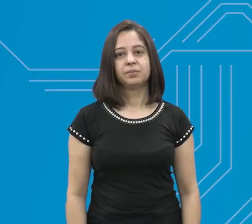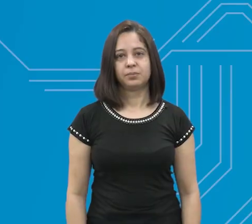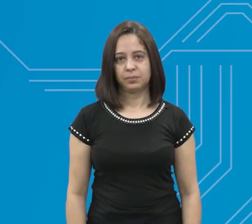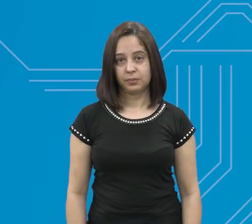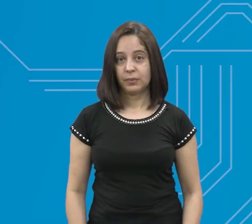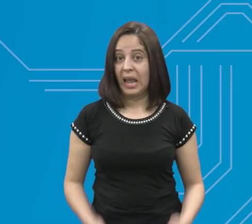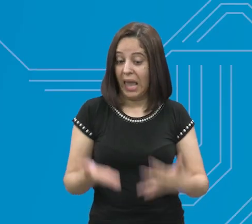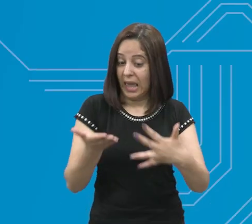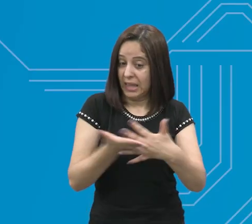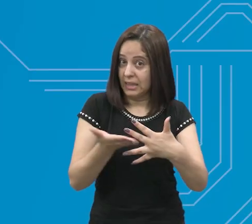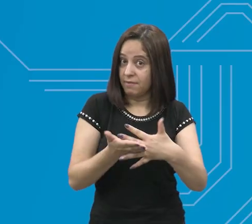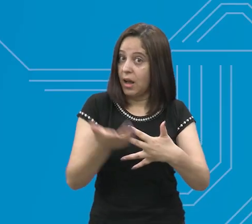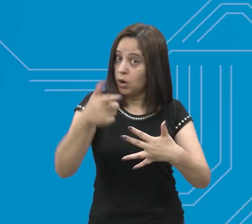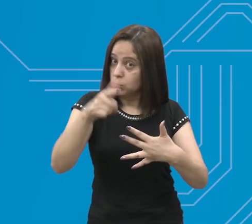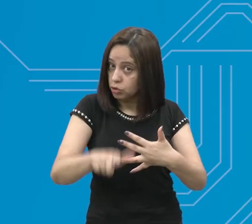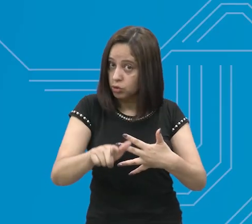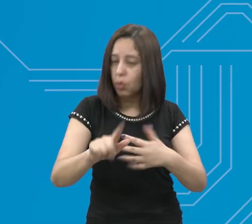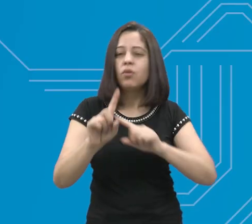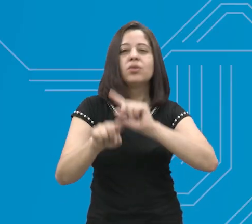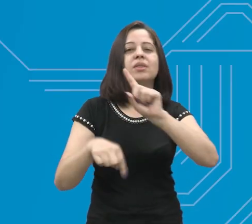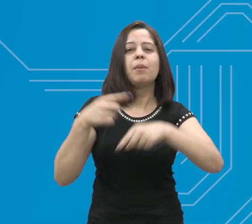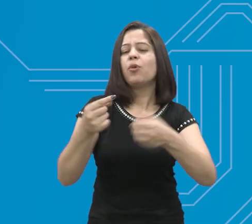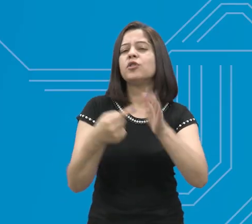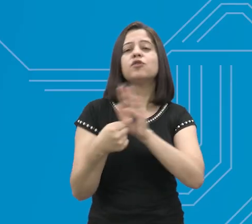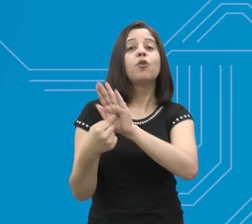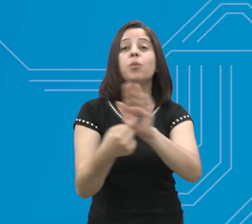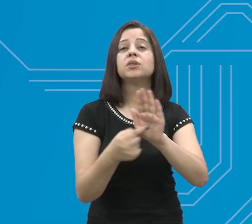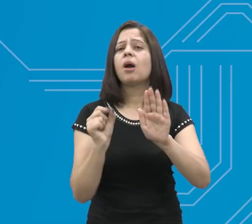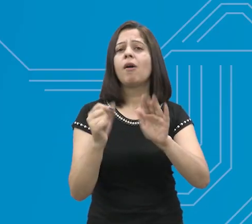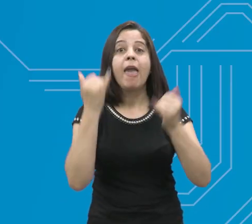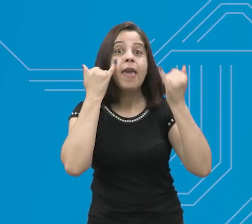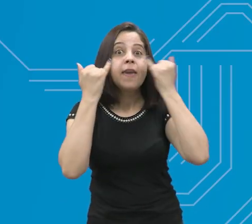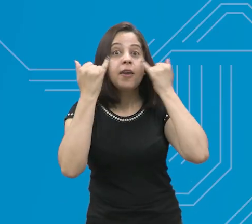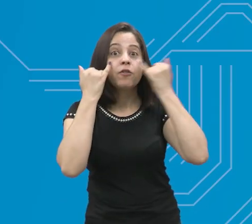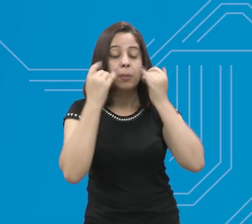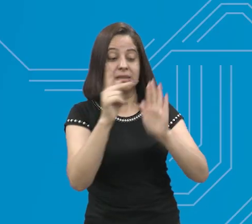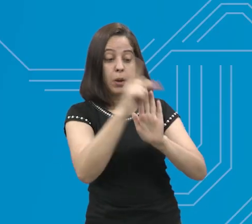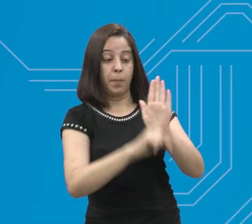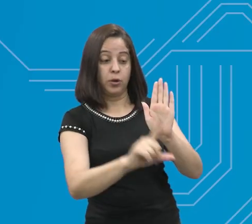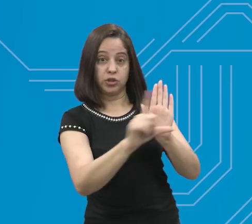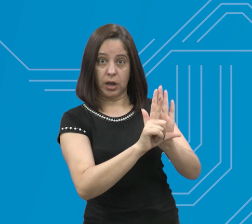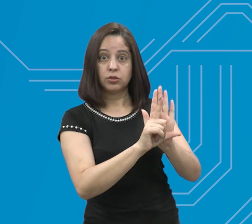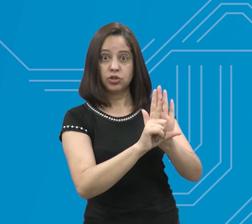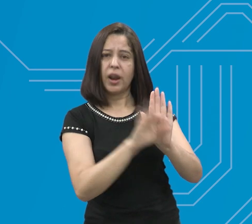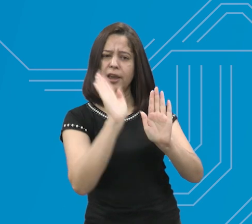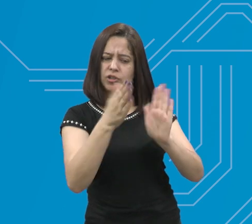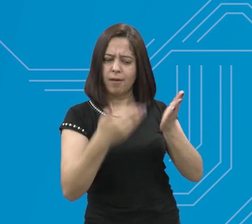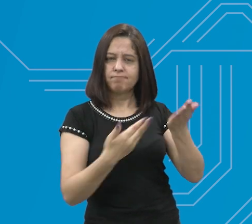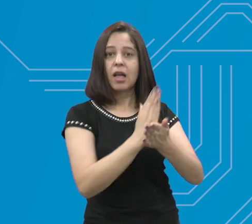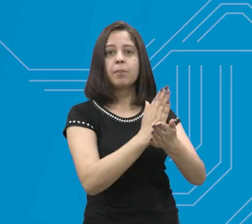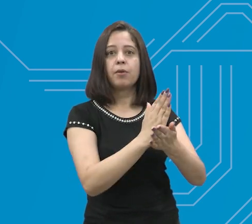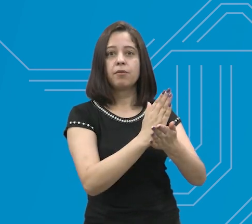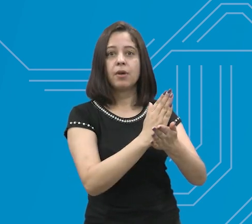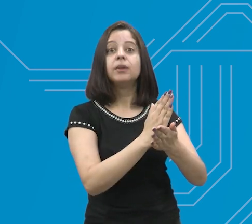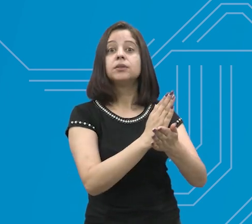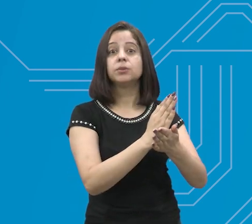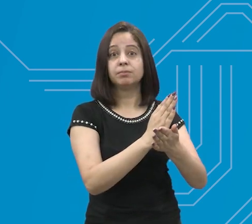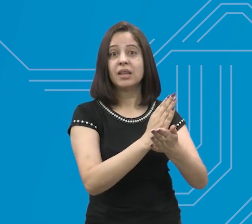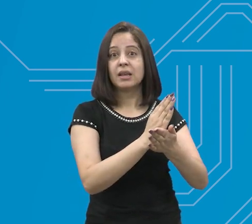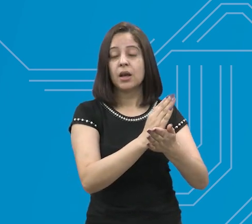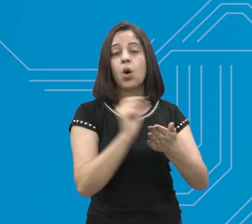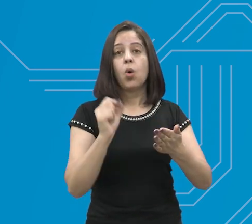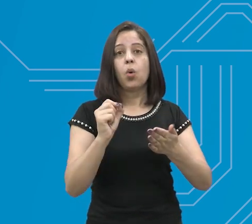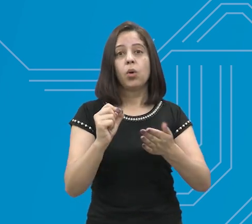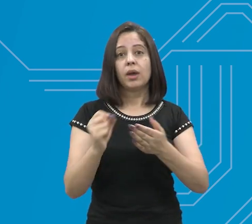trabalho. A gente faz mais uma pausa e no próximo bloco tem informação sobre um projeto aprovado pelos vereadores que autoriza